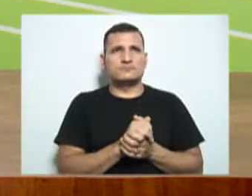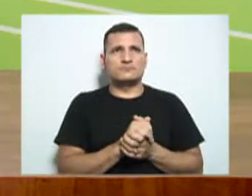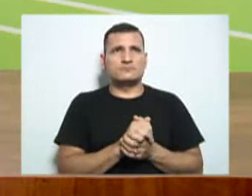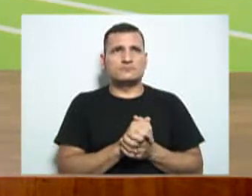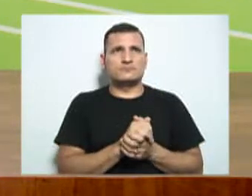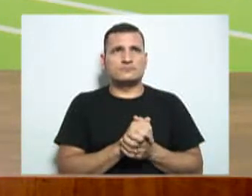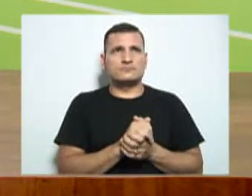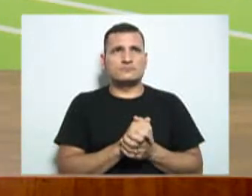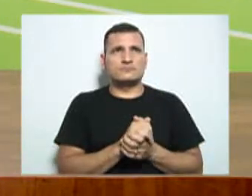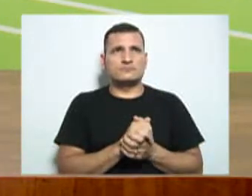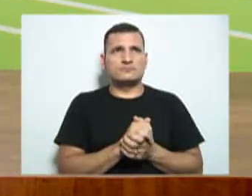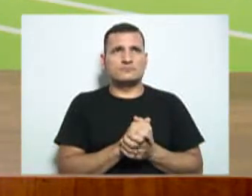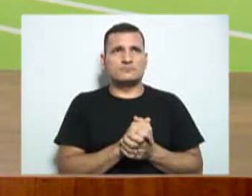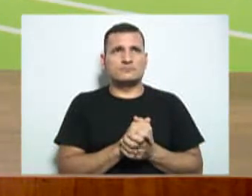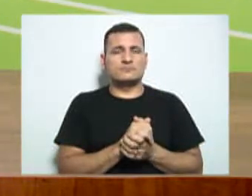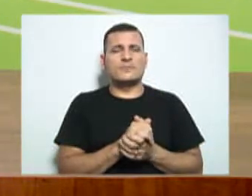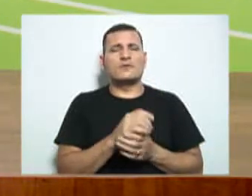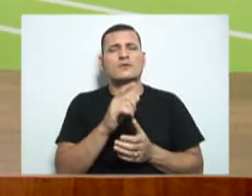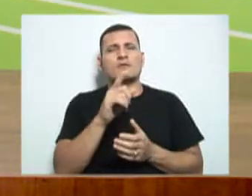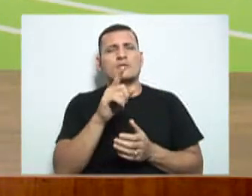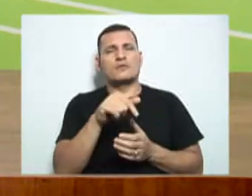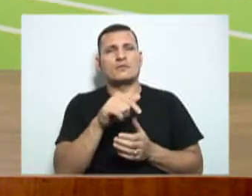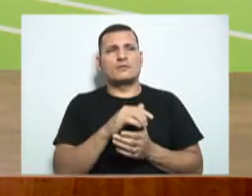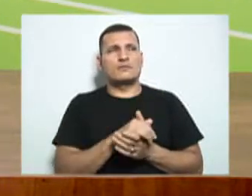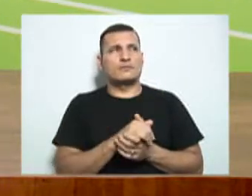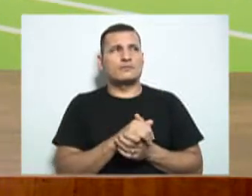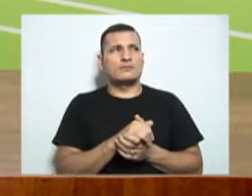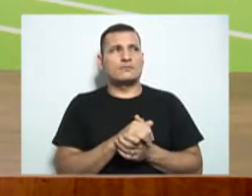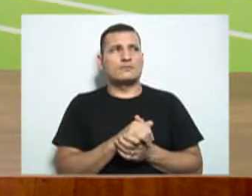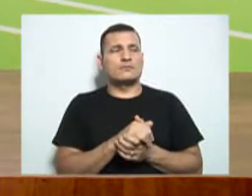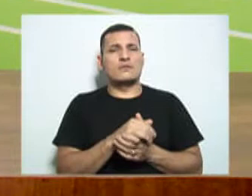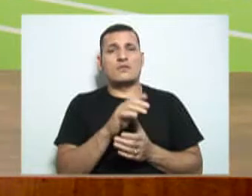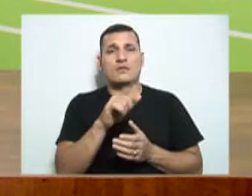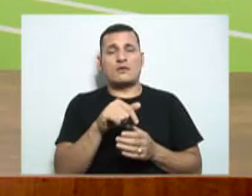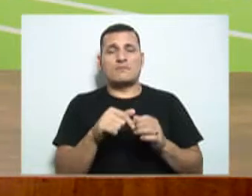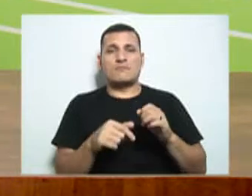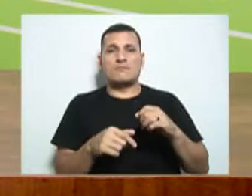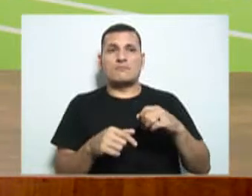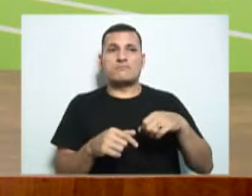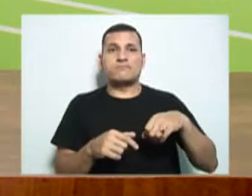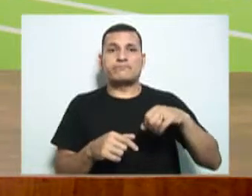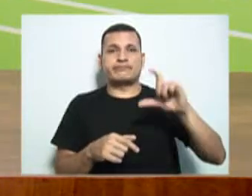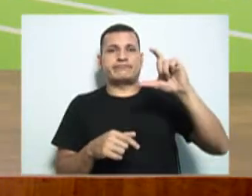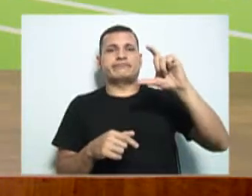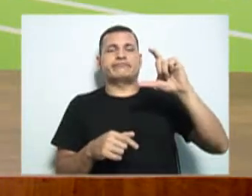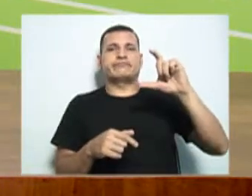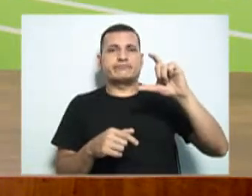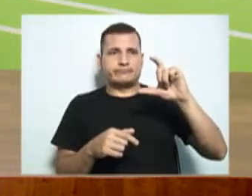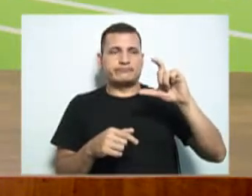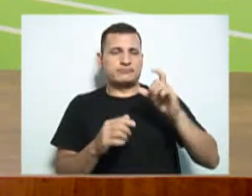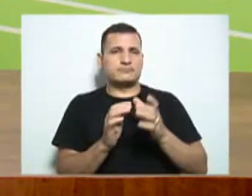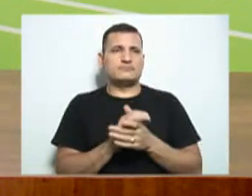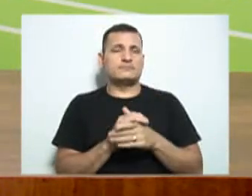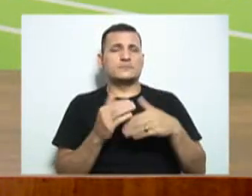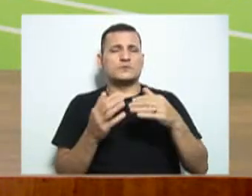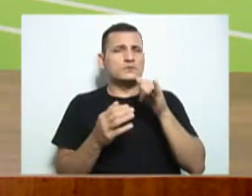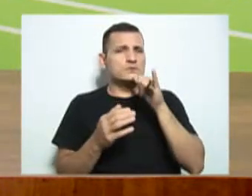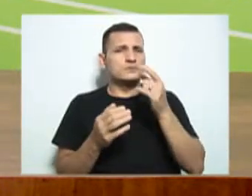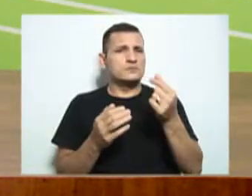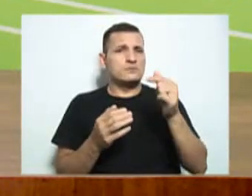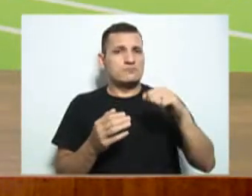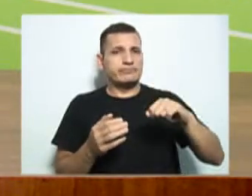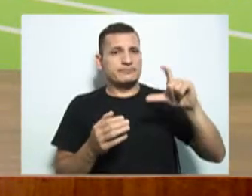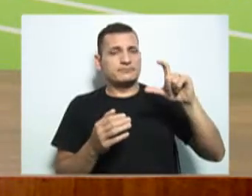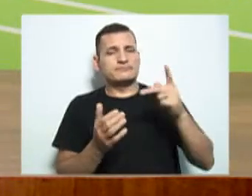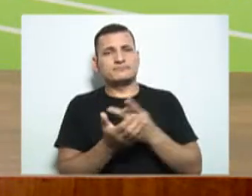nesse caso aqui, ele é bem maior no custeio por absorção. Como o ganho é maior, o que